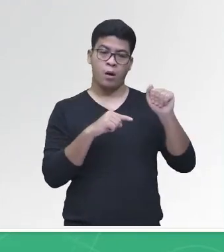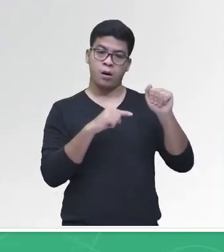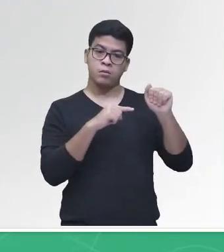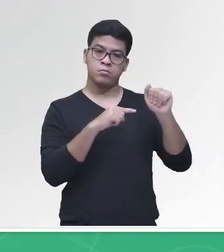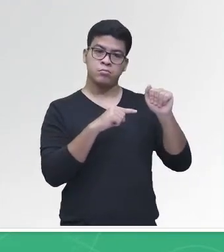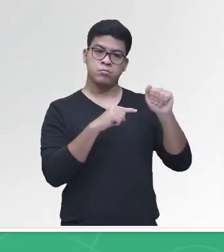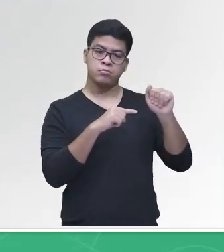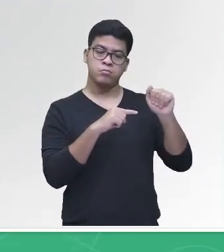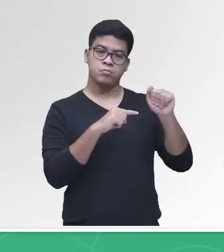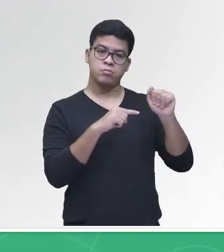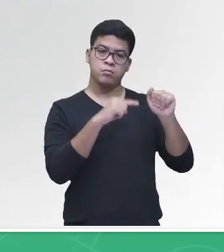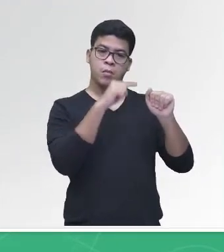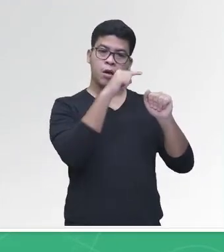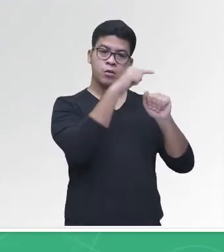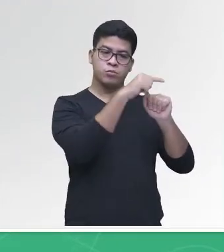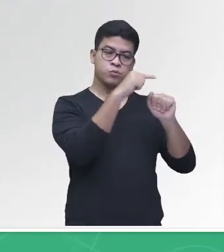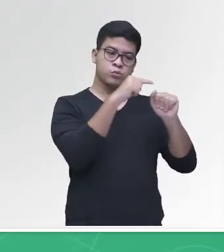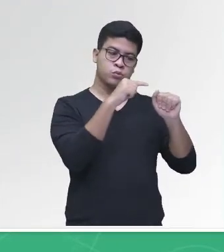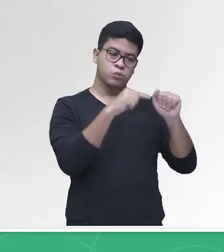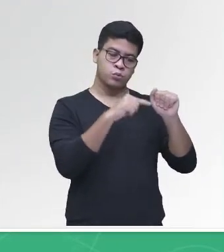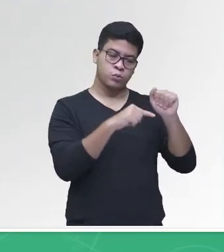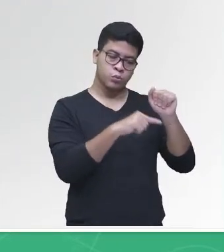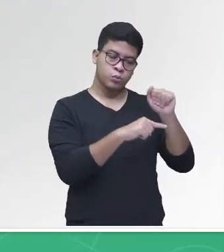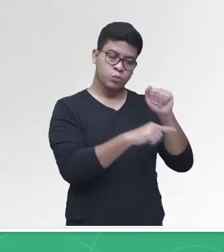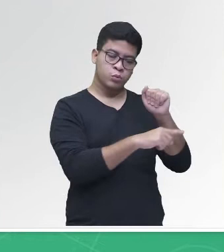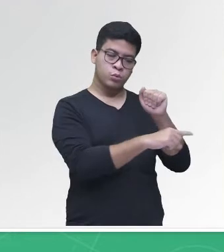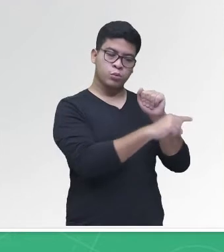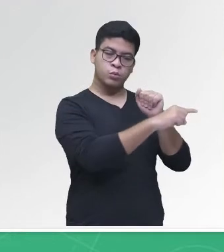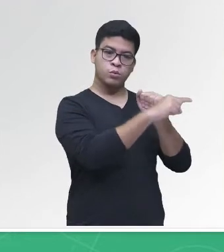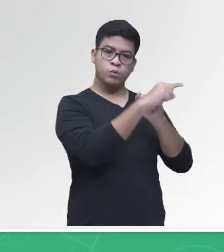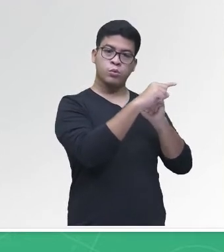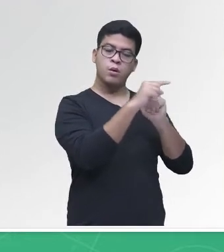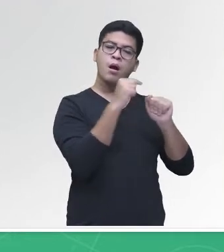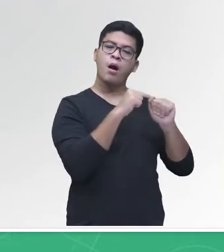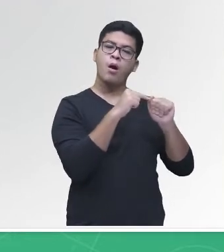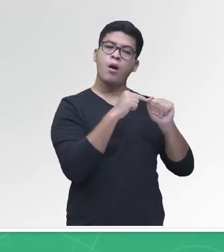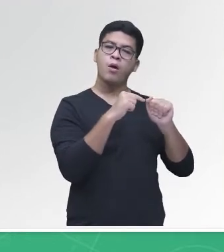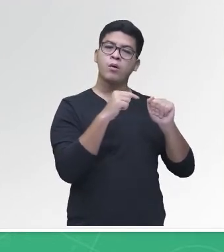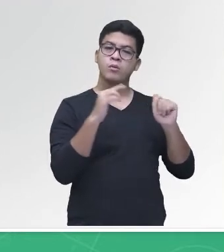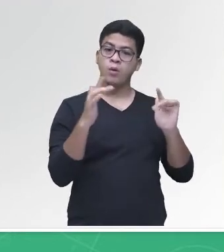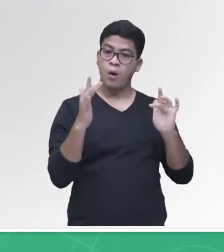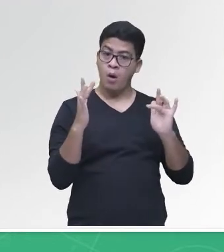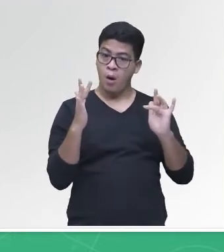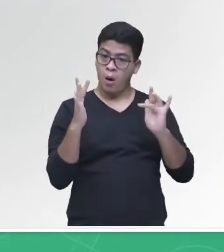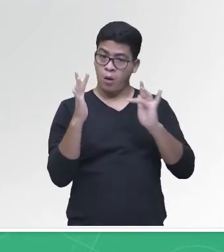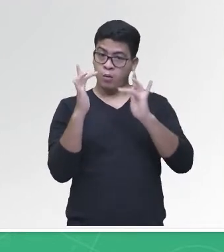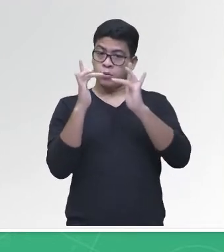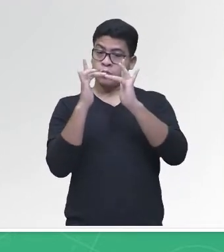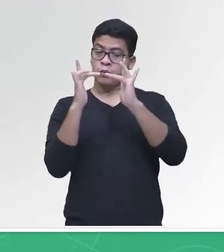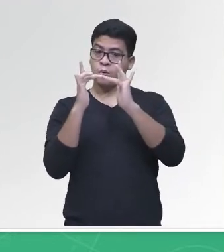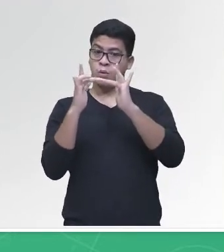do contato, eles tiveram contato, cargas ficaram, olha só, cargas